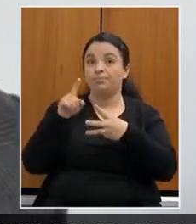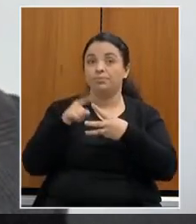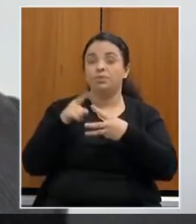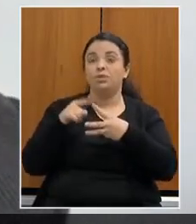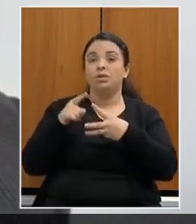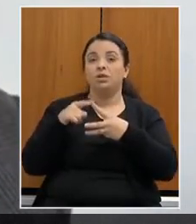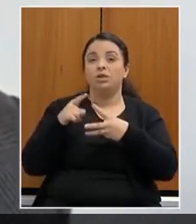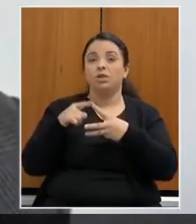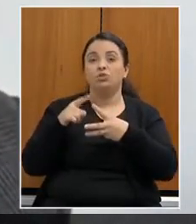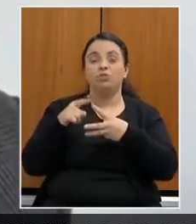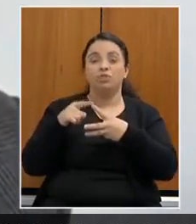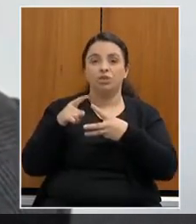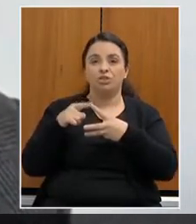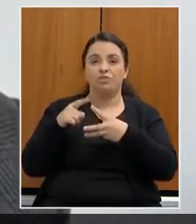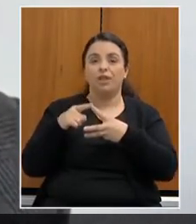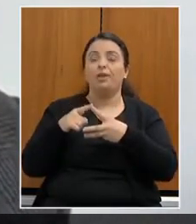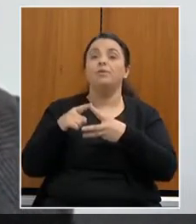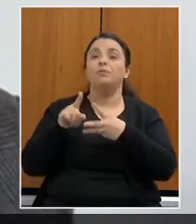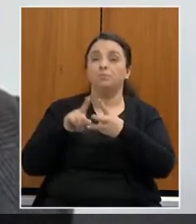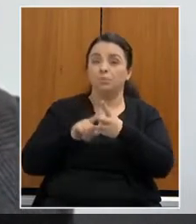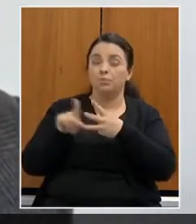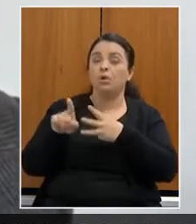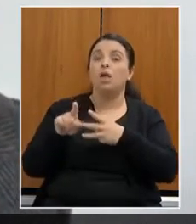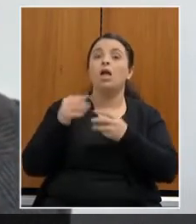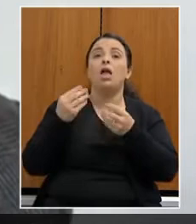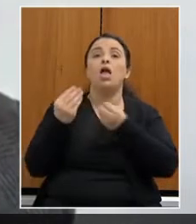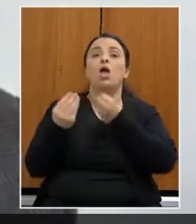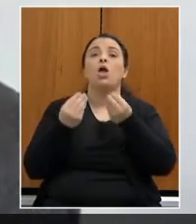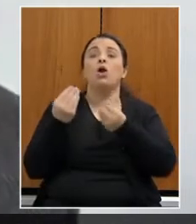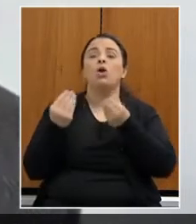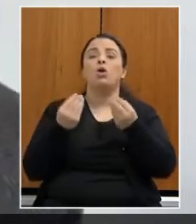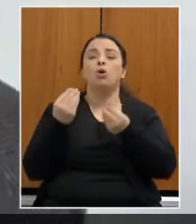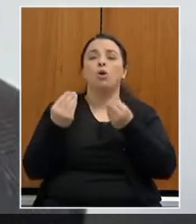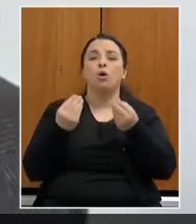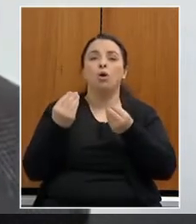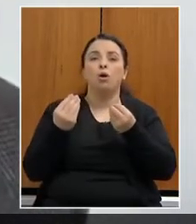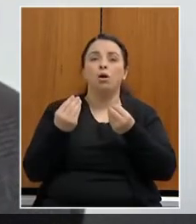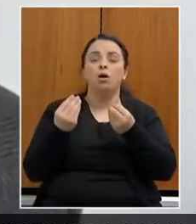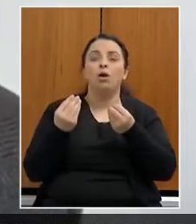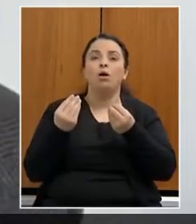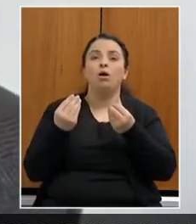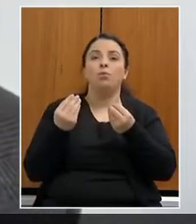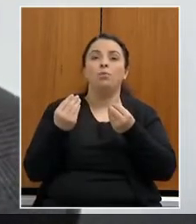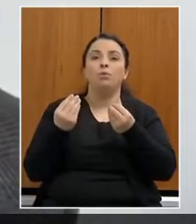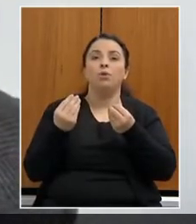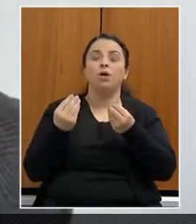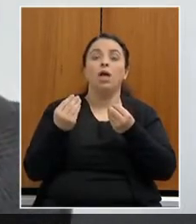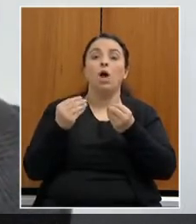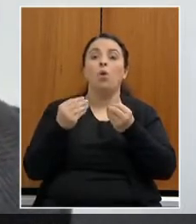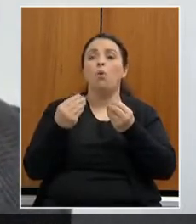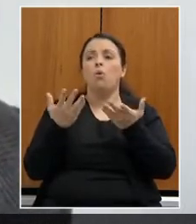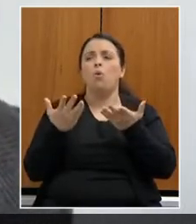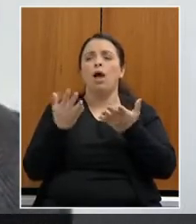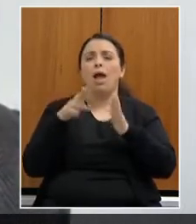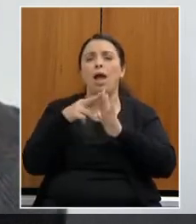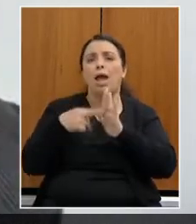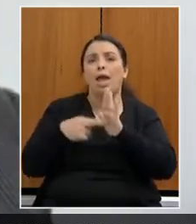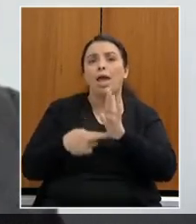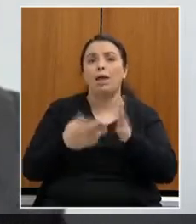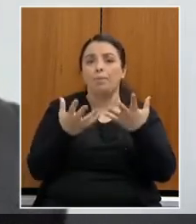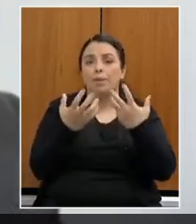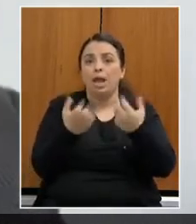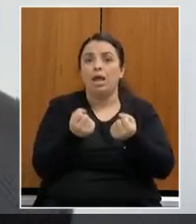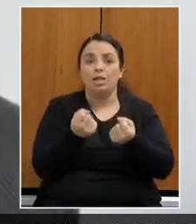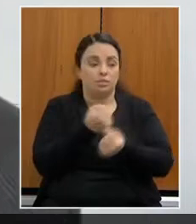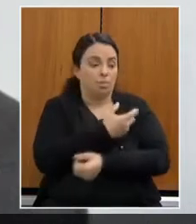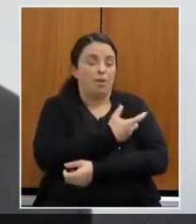é sobre a padronização dos grupos que receberão as vacinas nós sabemos que em todo o estado